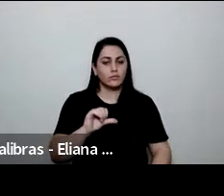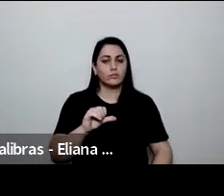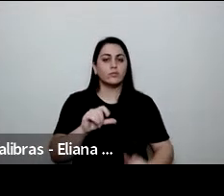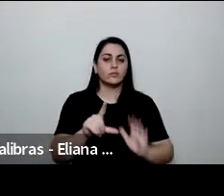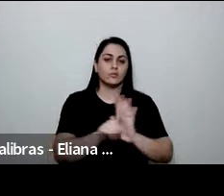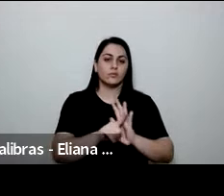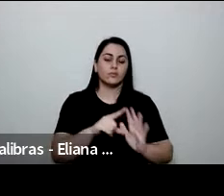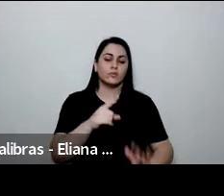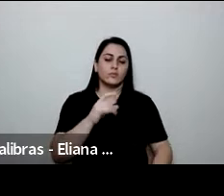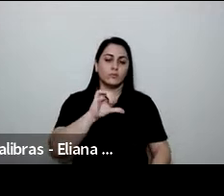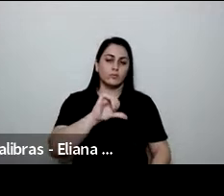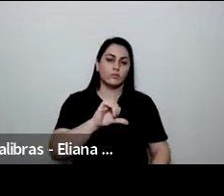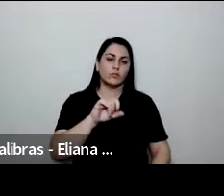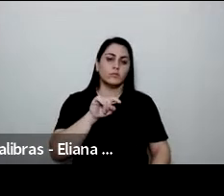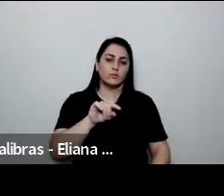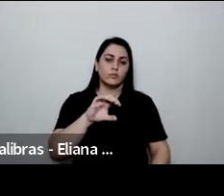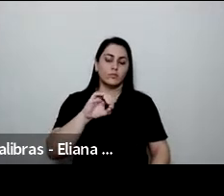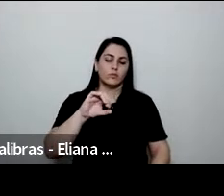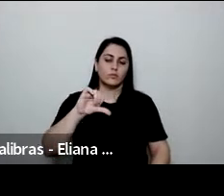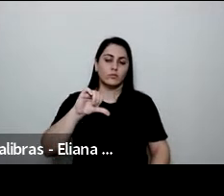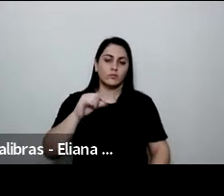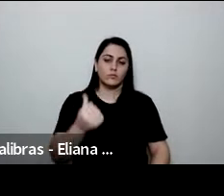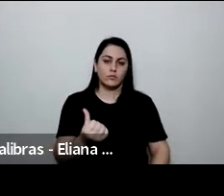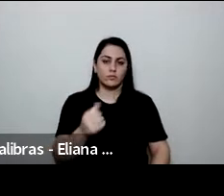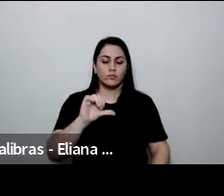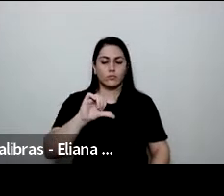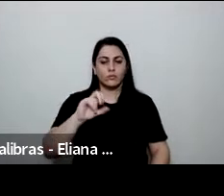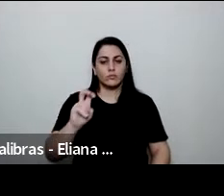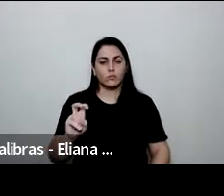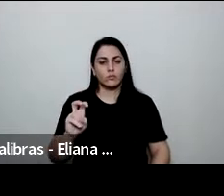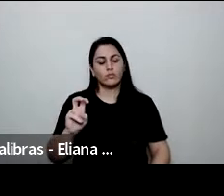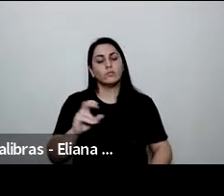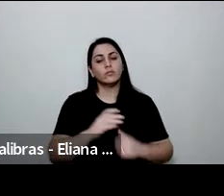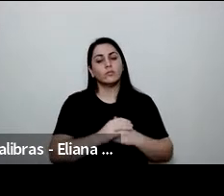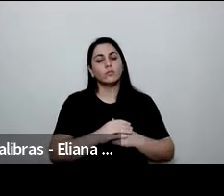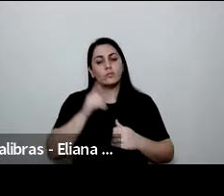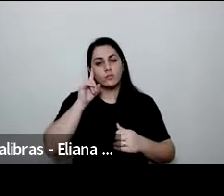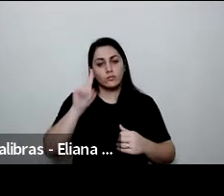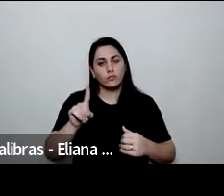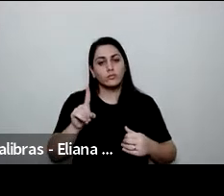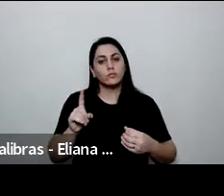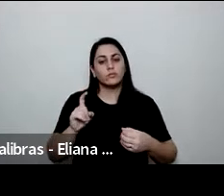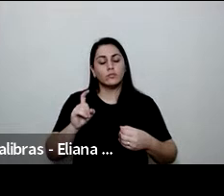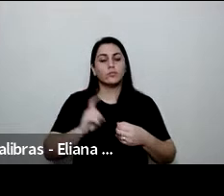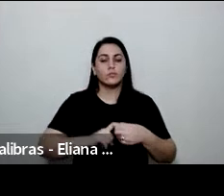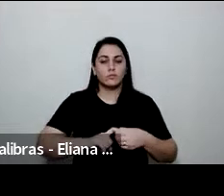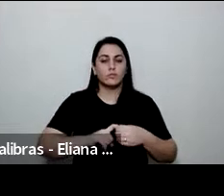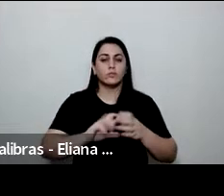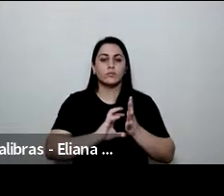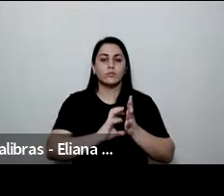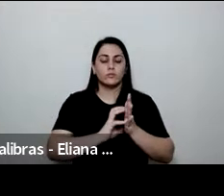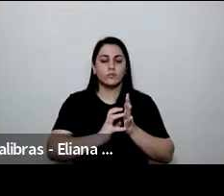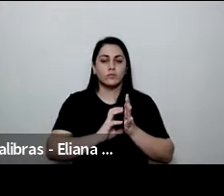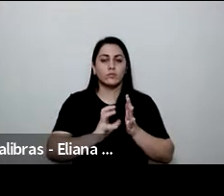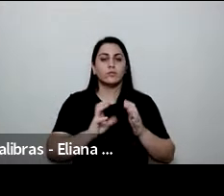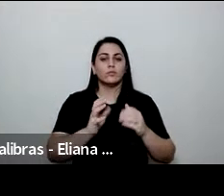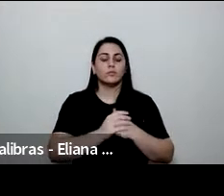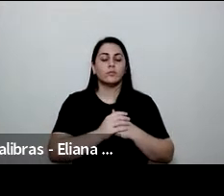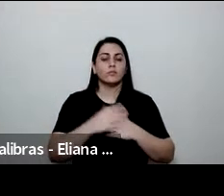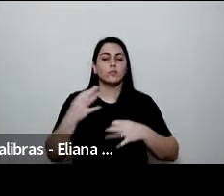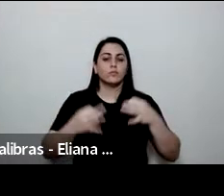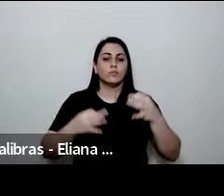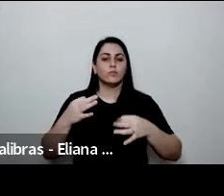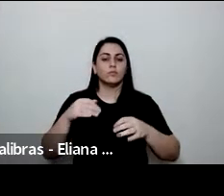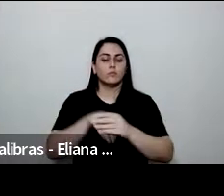Lei 9096/95 assim informação da data de expiração do referente ao partido curso no banco de dados da Justiça Eleitoral